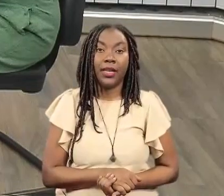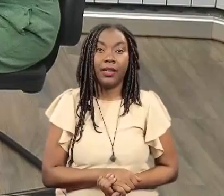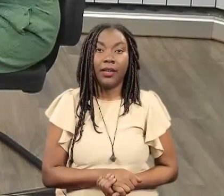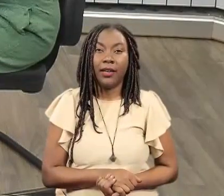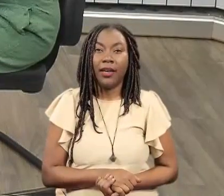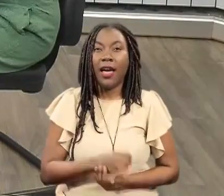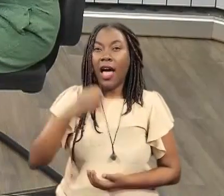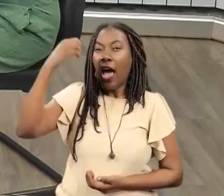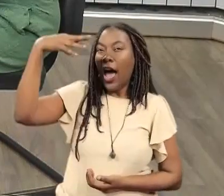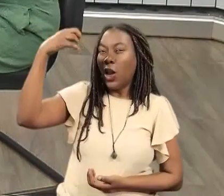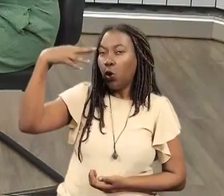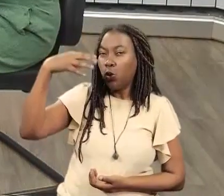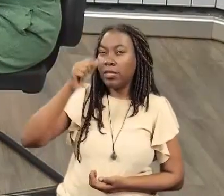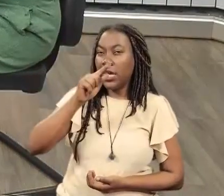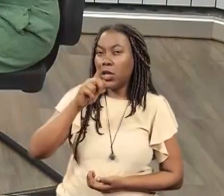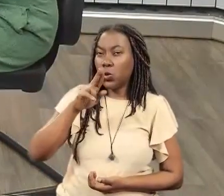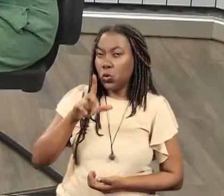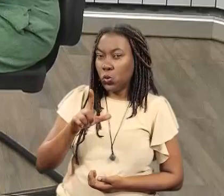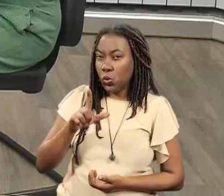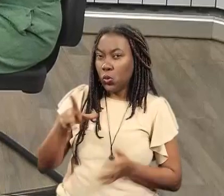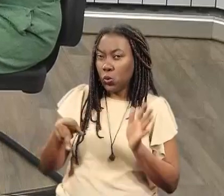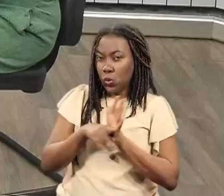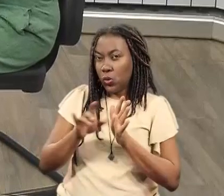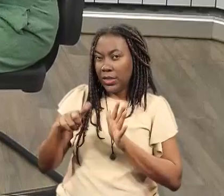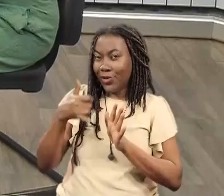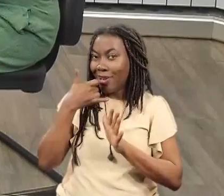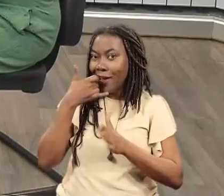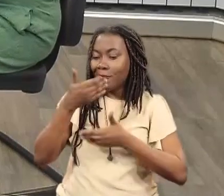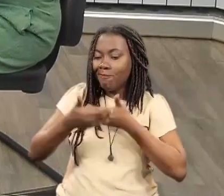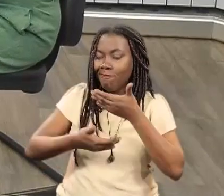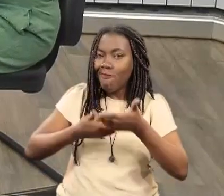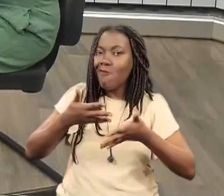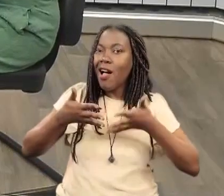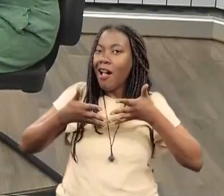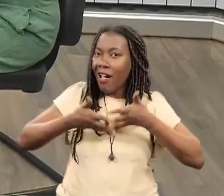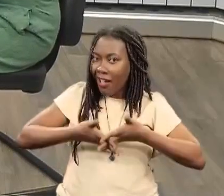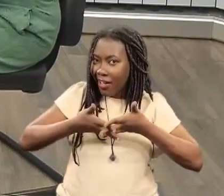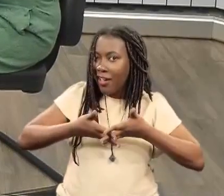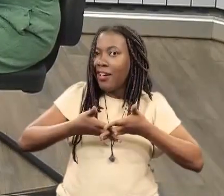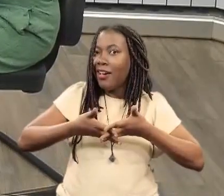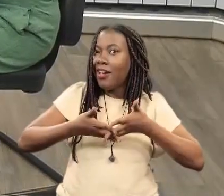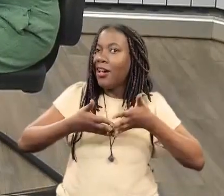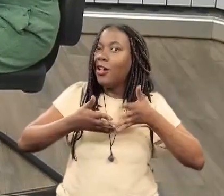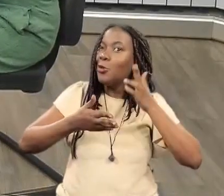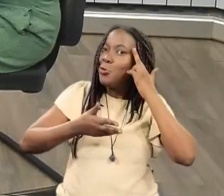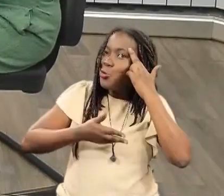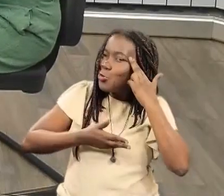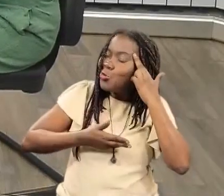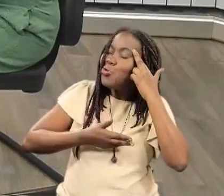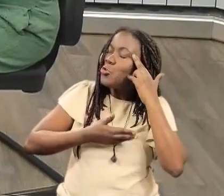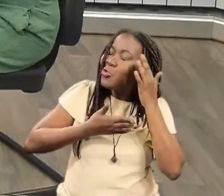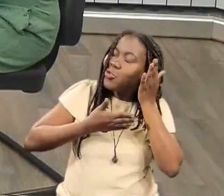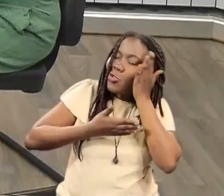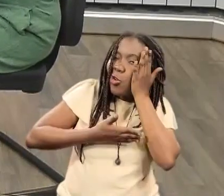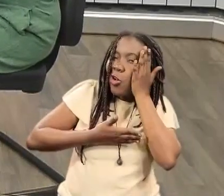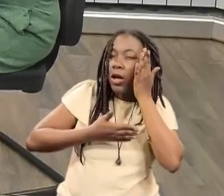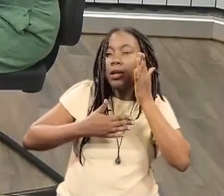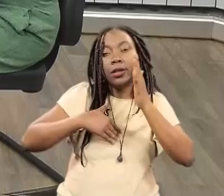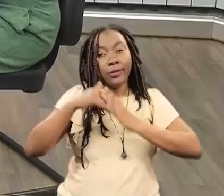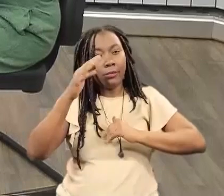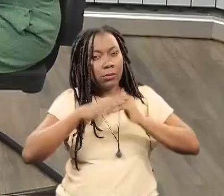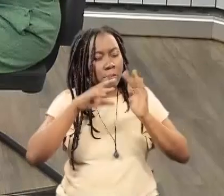a luz azul do celular, ela acaba interferindo no nosso sono, né? Então,